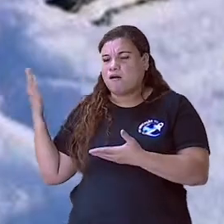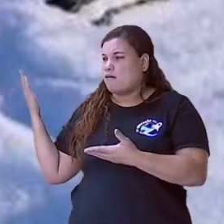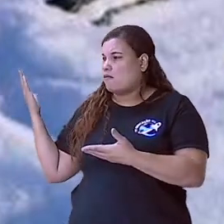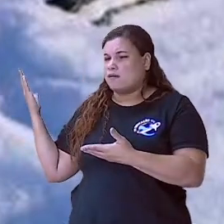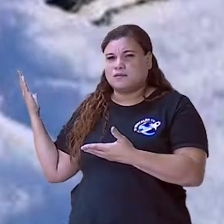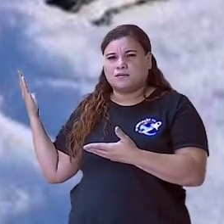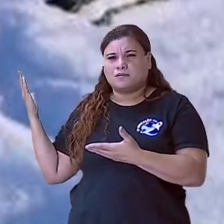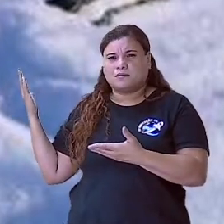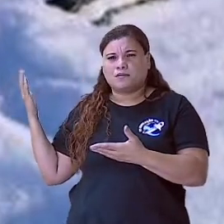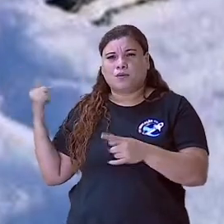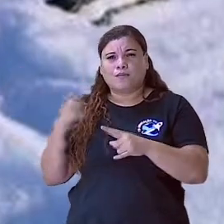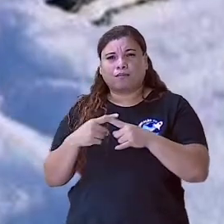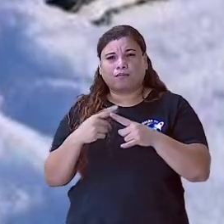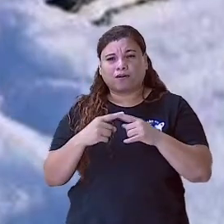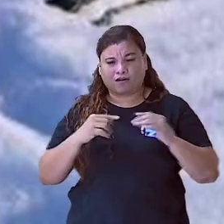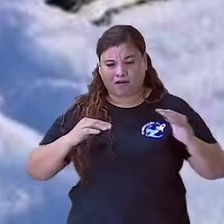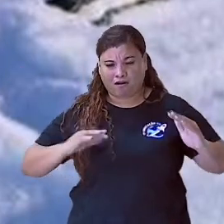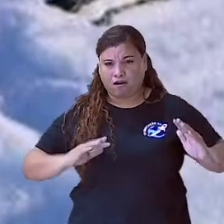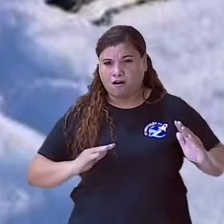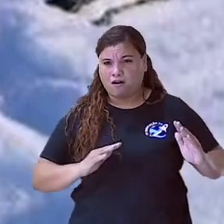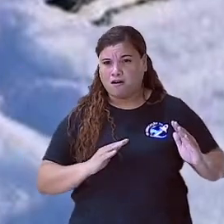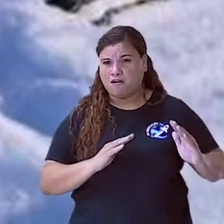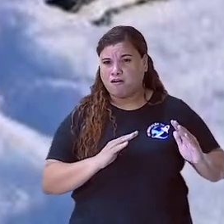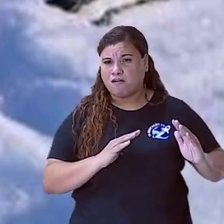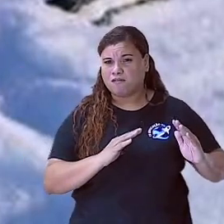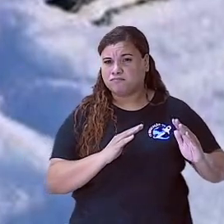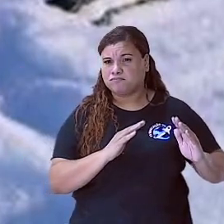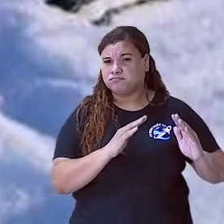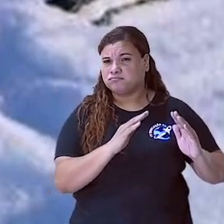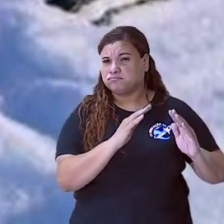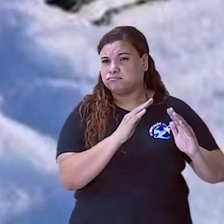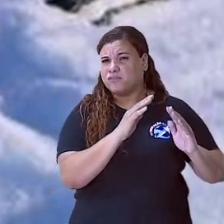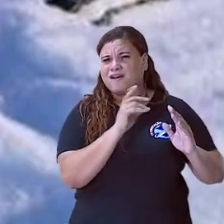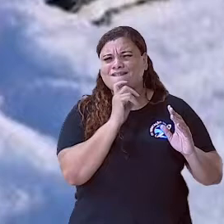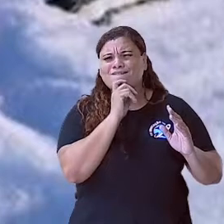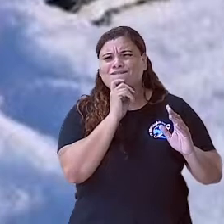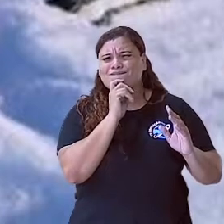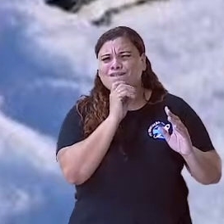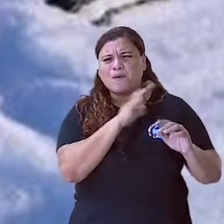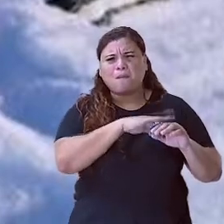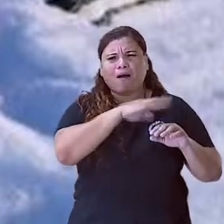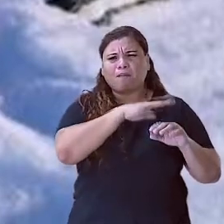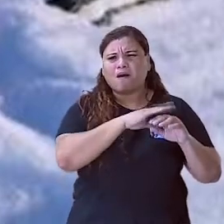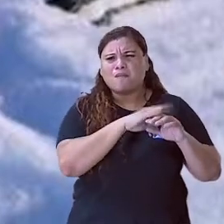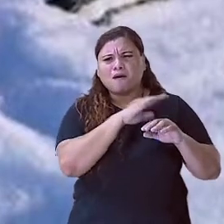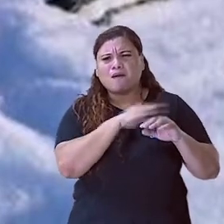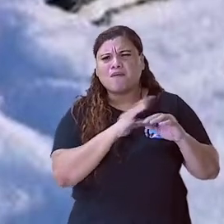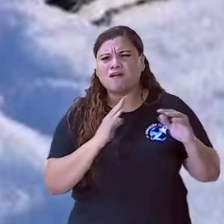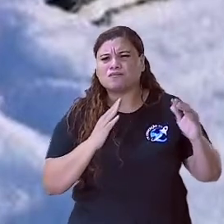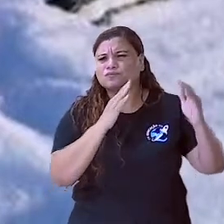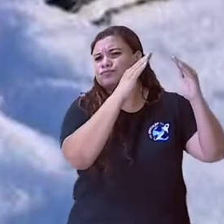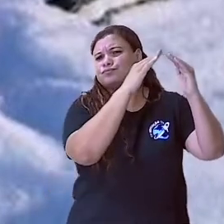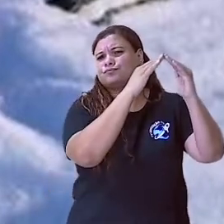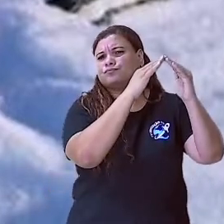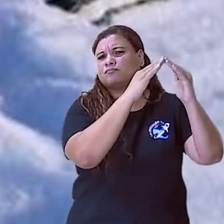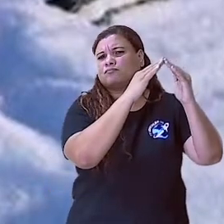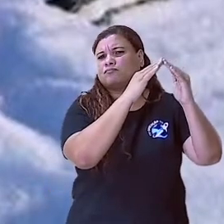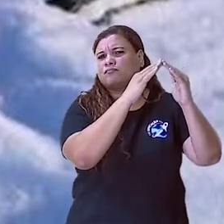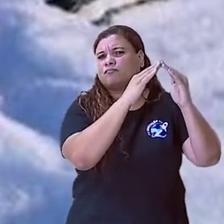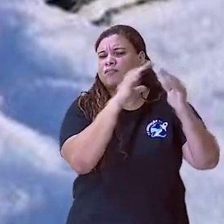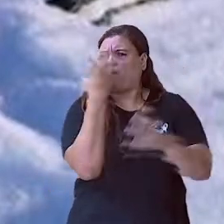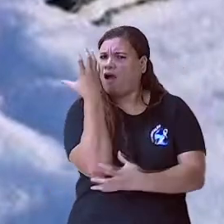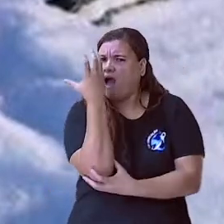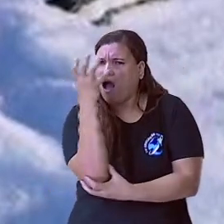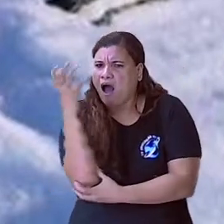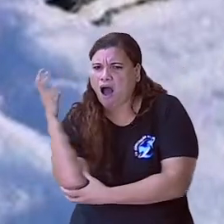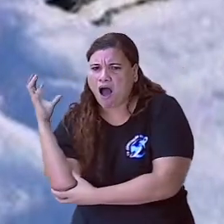você percebeu também que você não tem árvores? Essa vegetação, ela vai ficar descoberta no